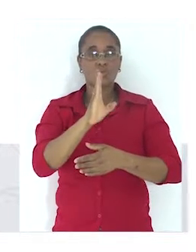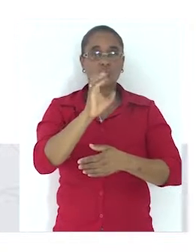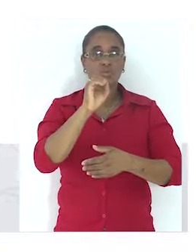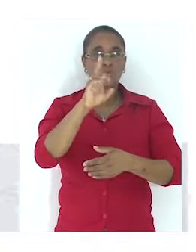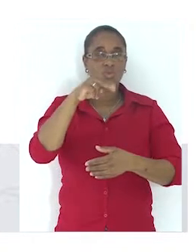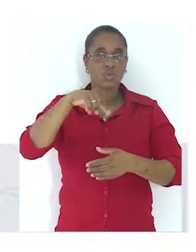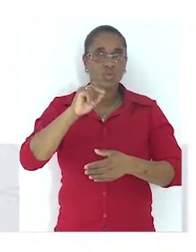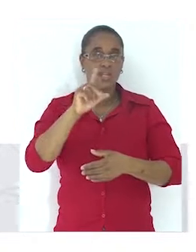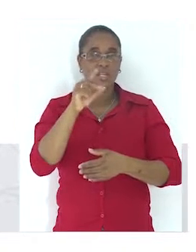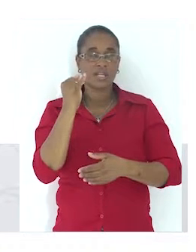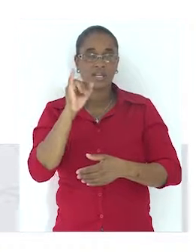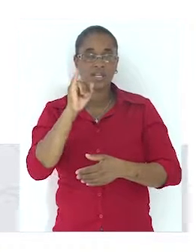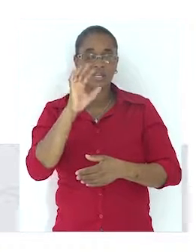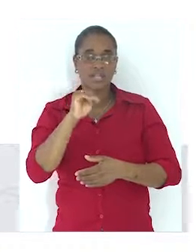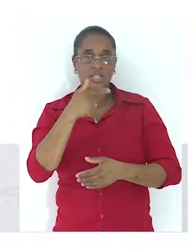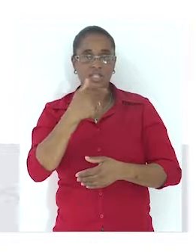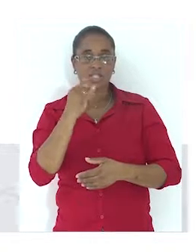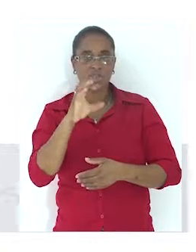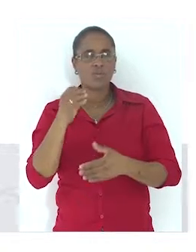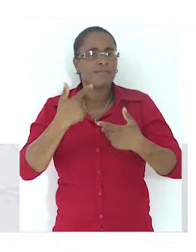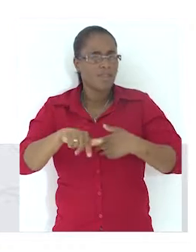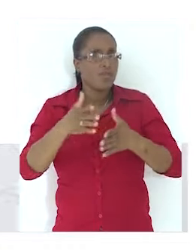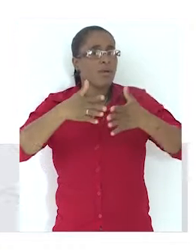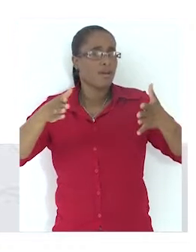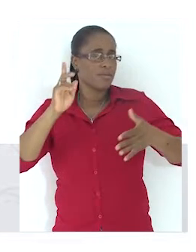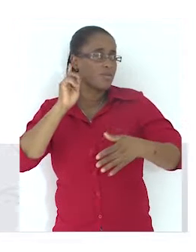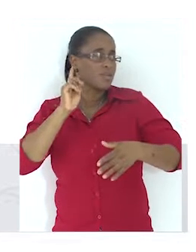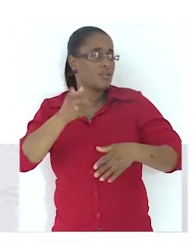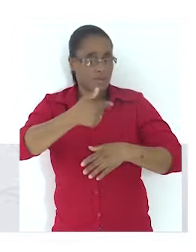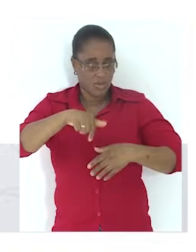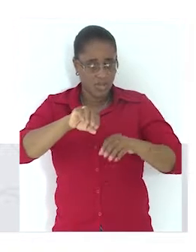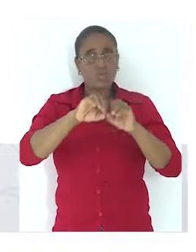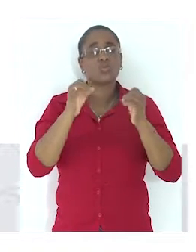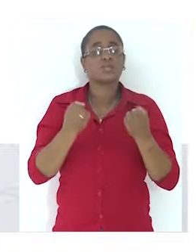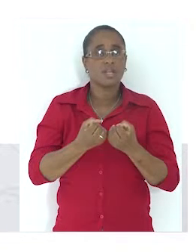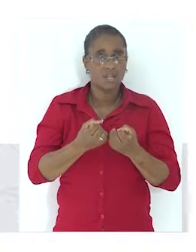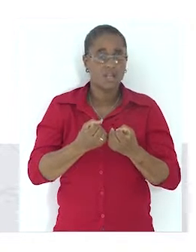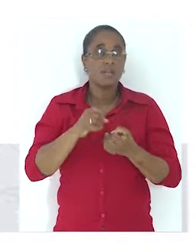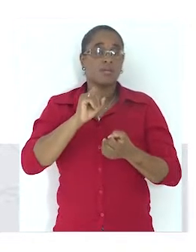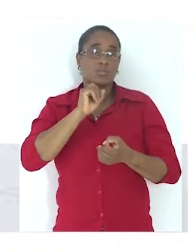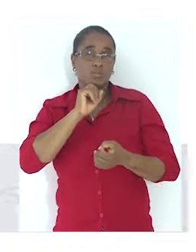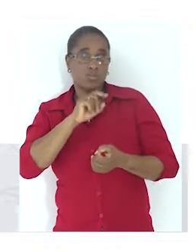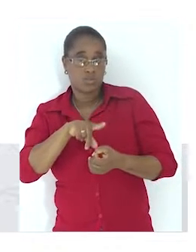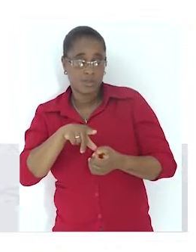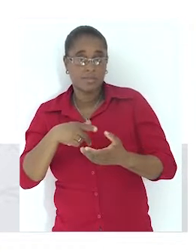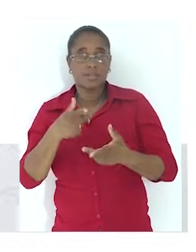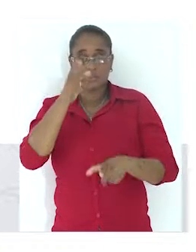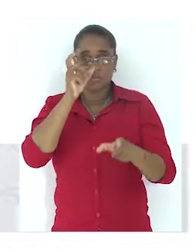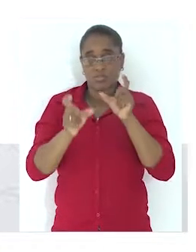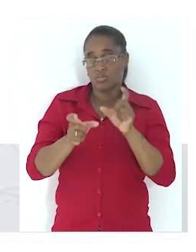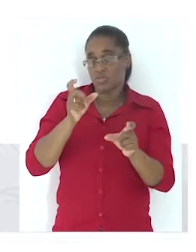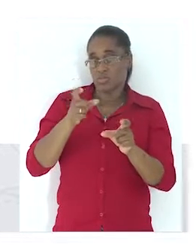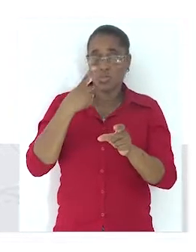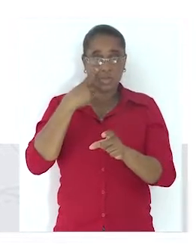grande importância para a nossa sociedade, por possibilitar à população o